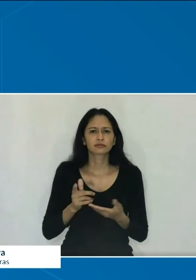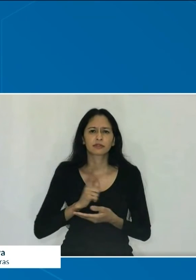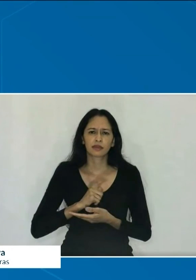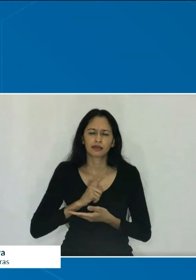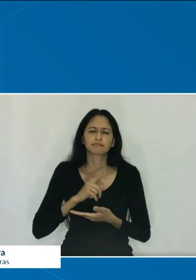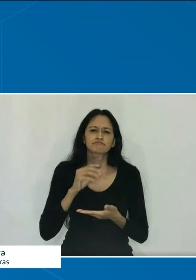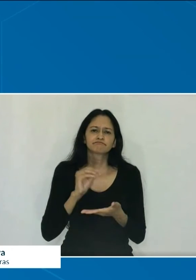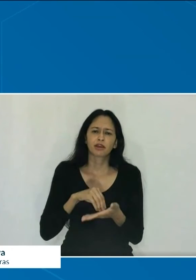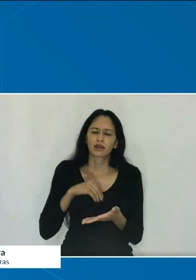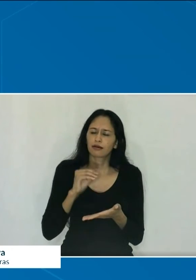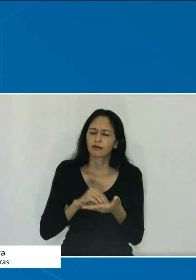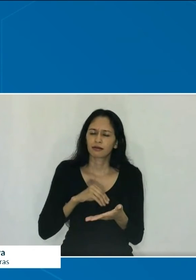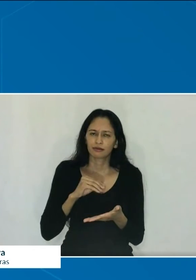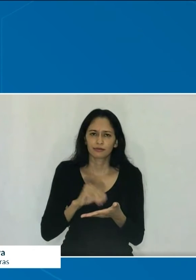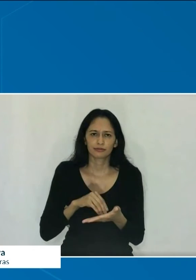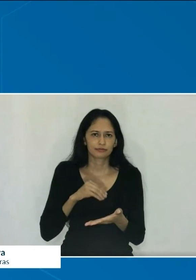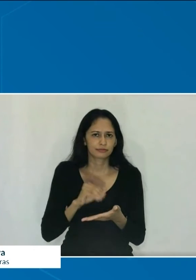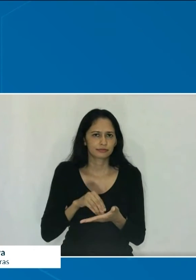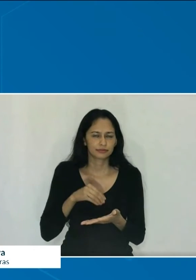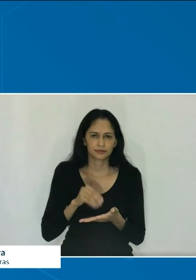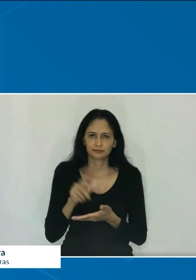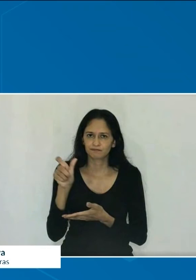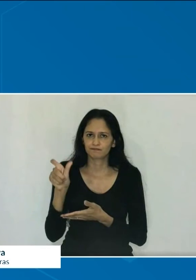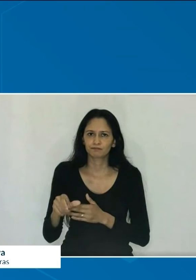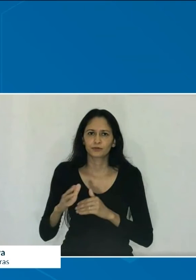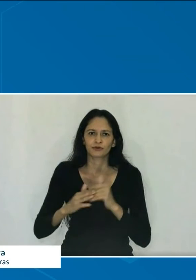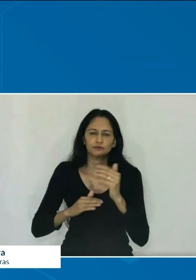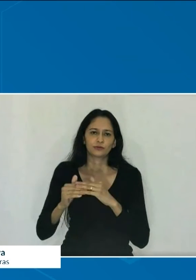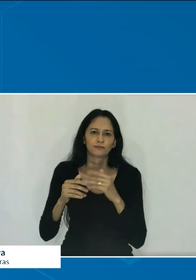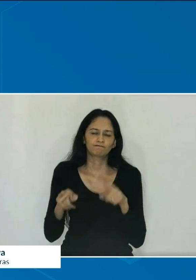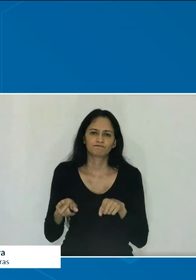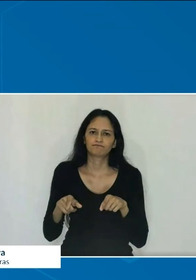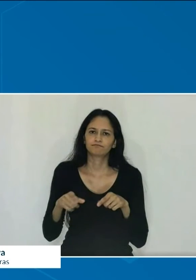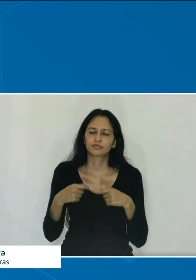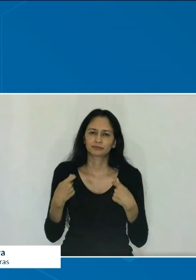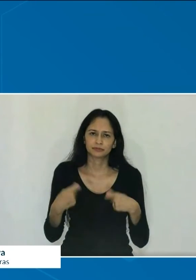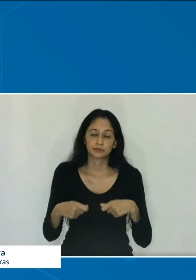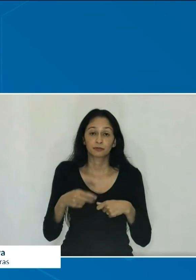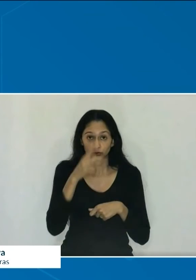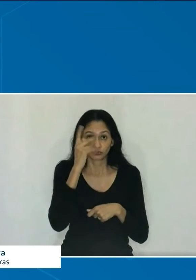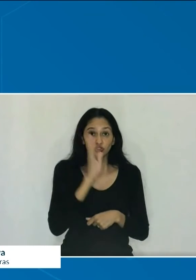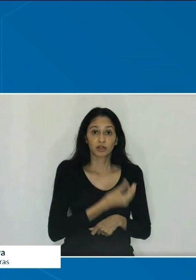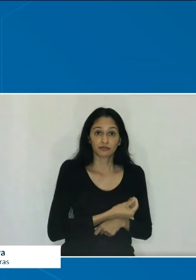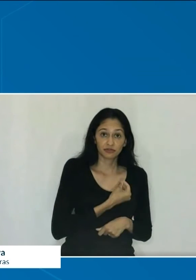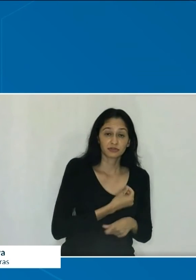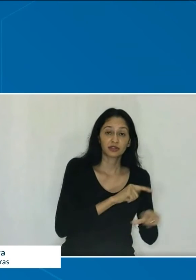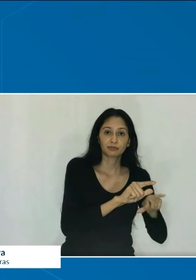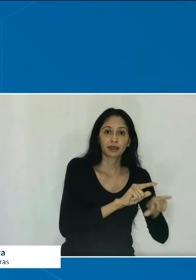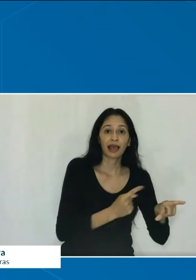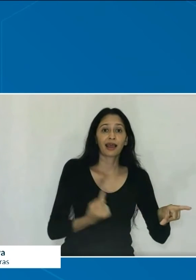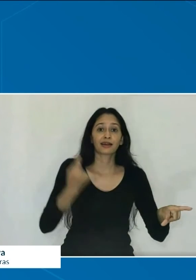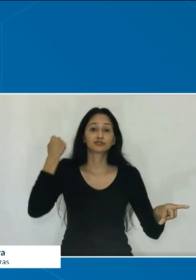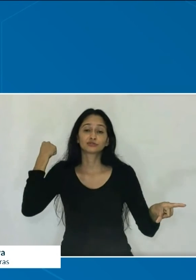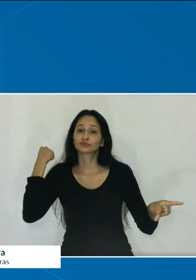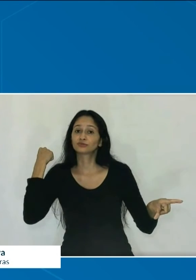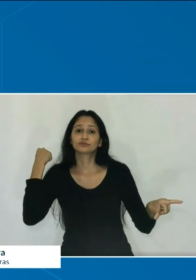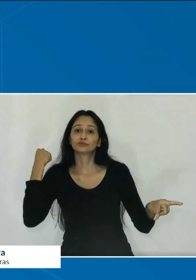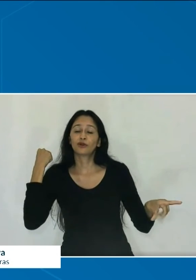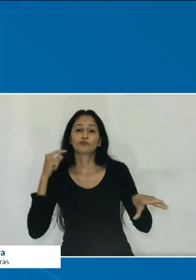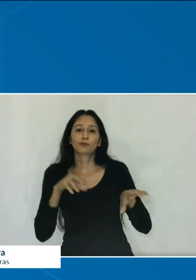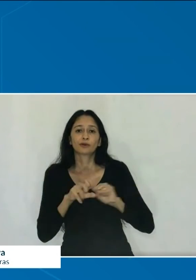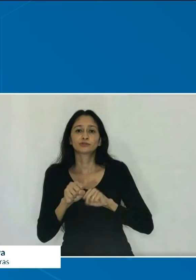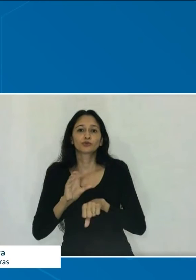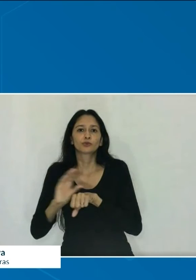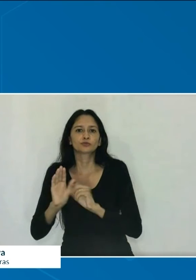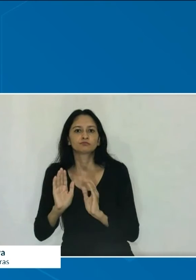enorme nessa área de transportes, porque muitos que hoje atuam na área de transporte não tiveram uma formação para isso, porque não existiam os